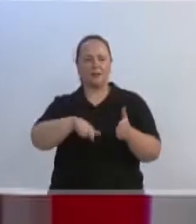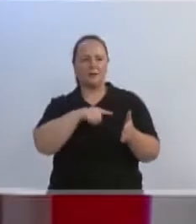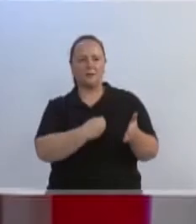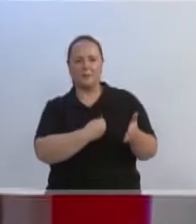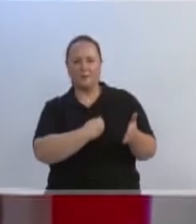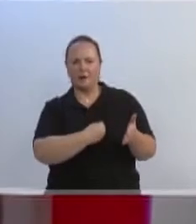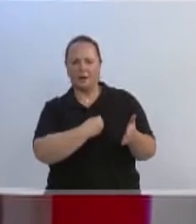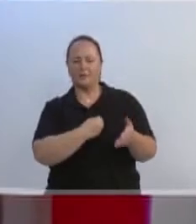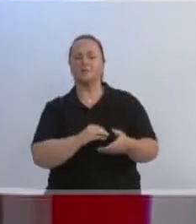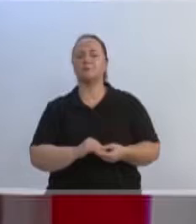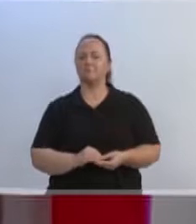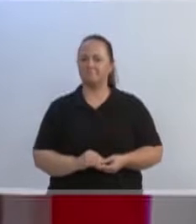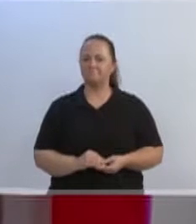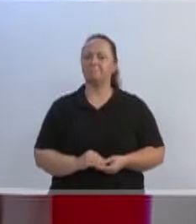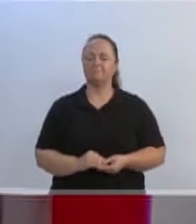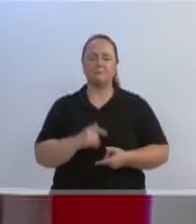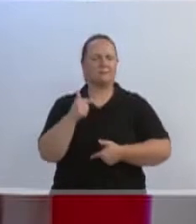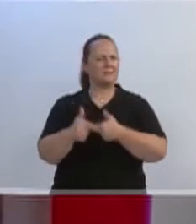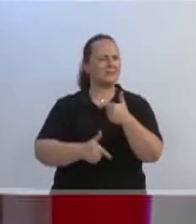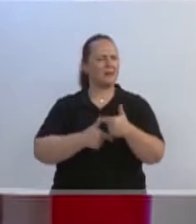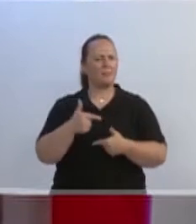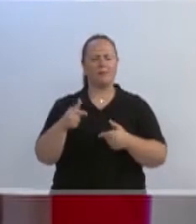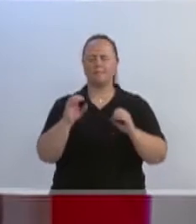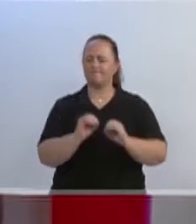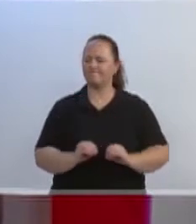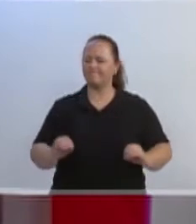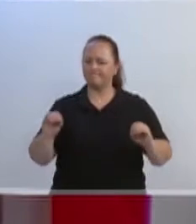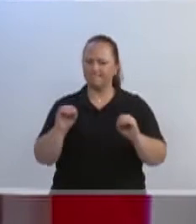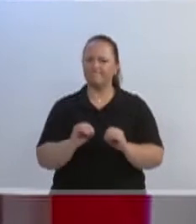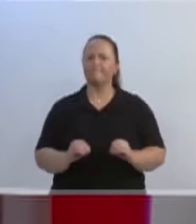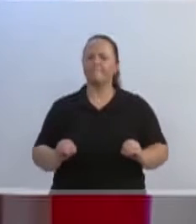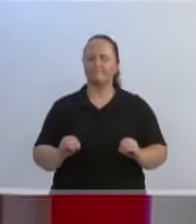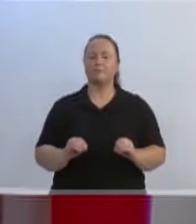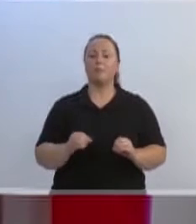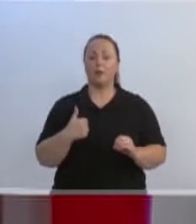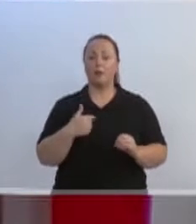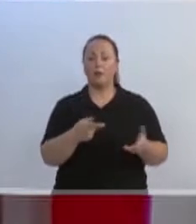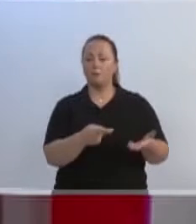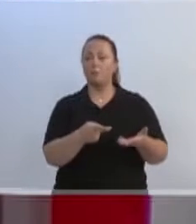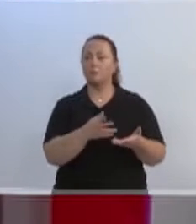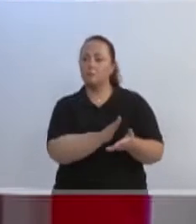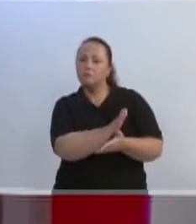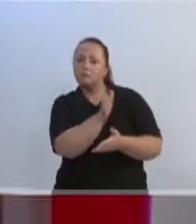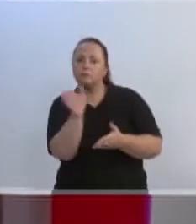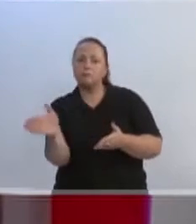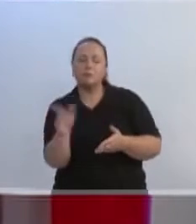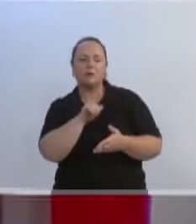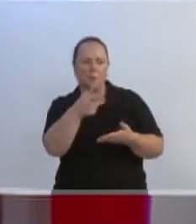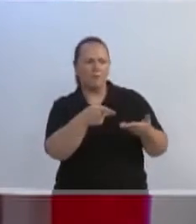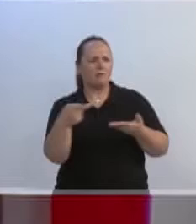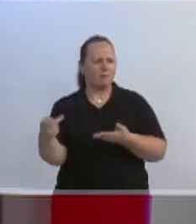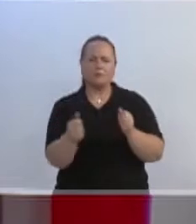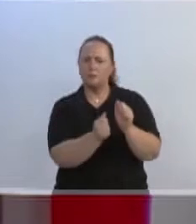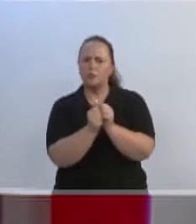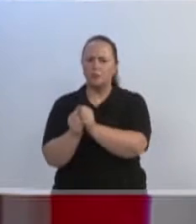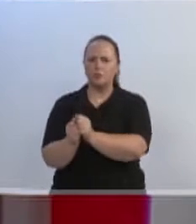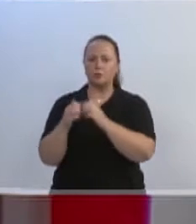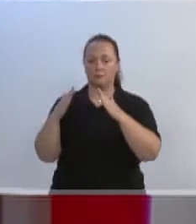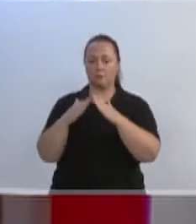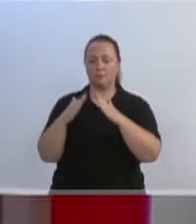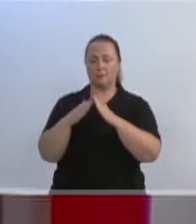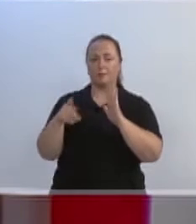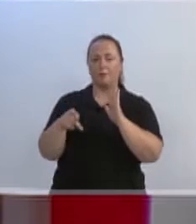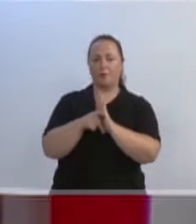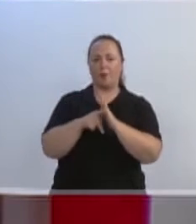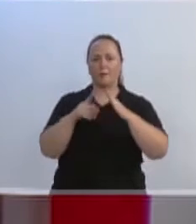importante. O professor Gilson parabenizou o presidente da AMP, Elcio Schutz, pela iniciativa de criar a Escola do Empreendedor.